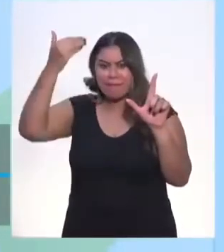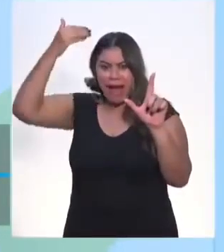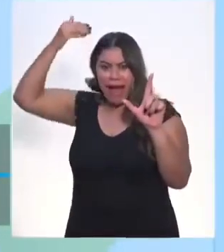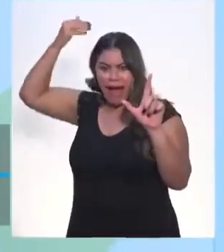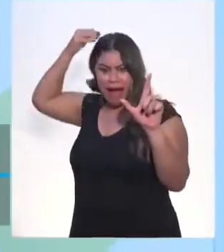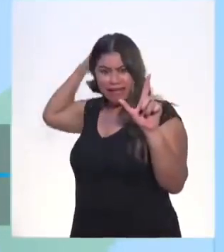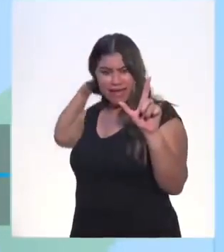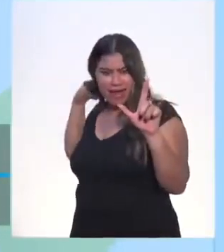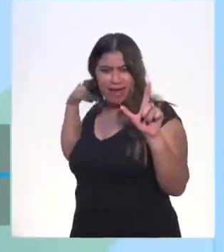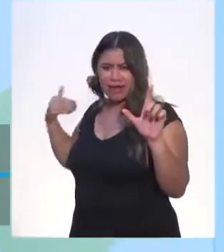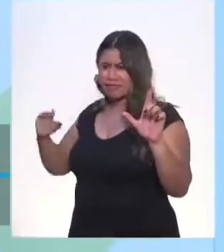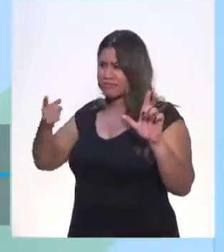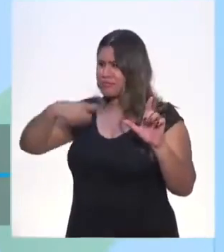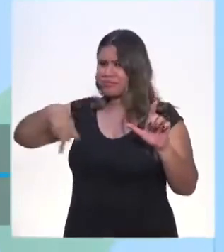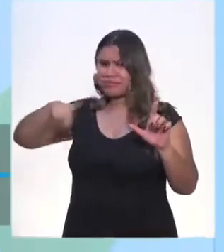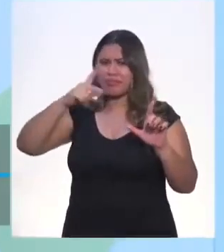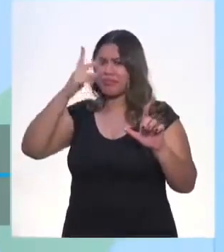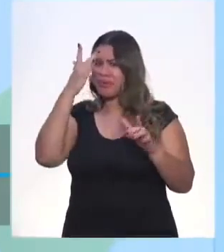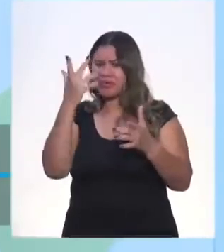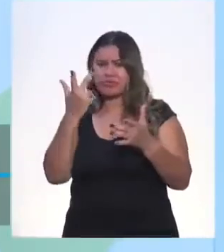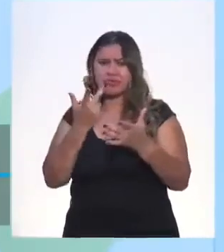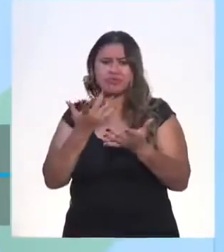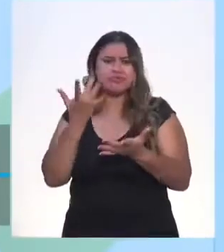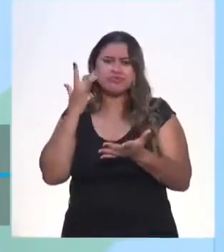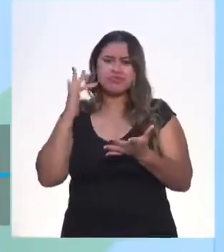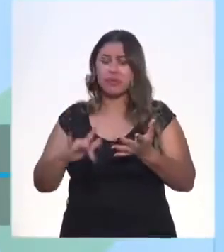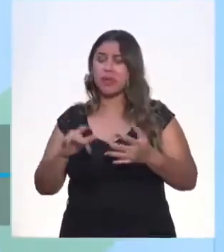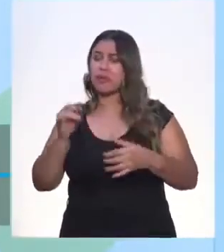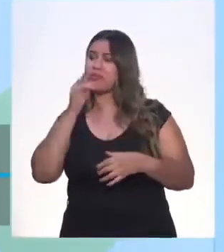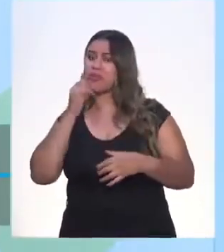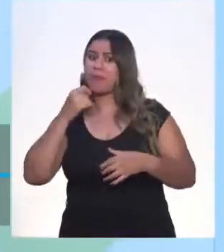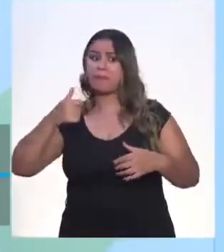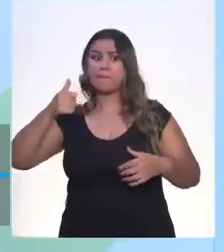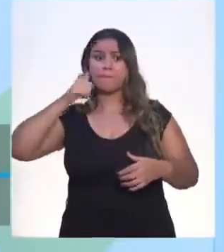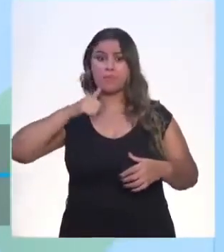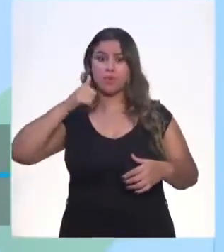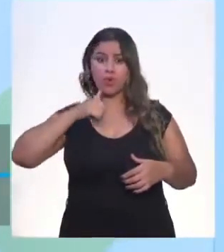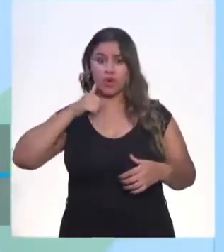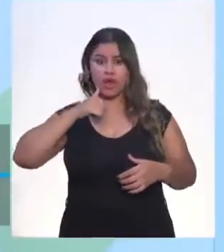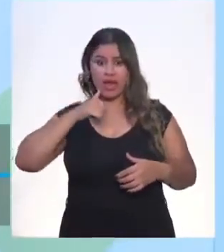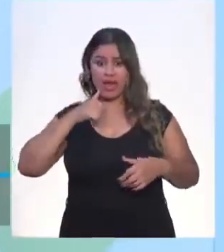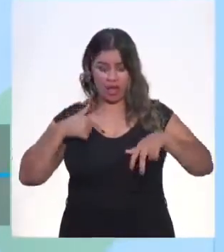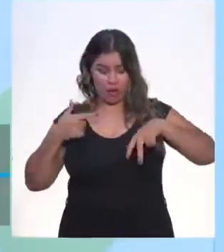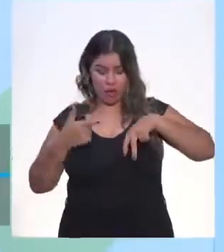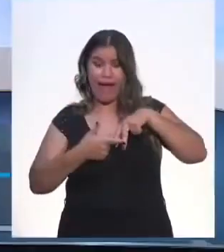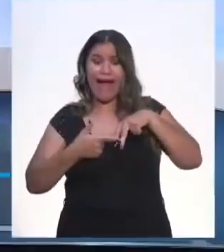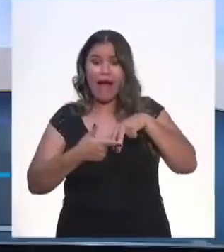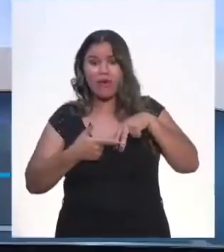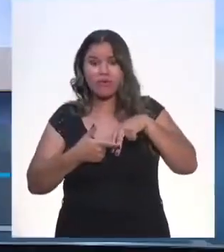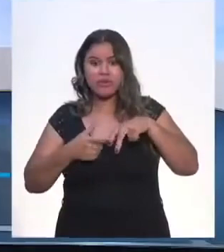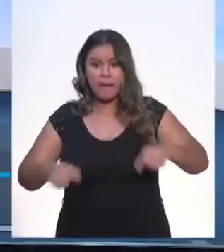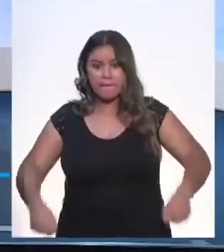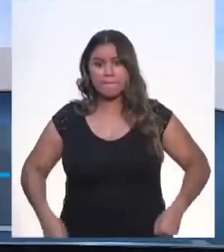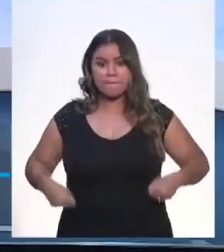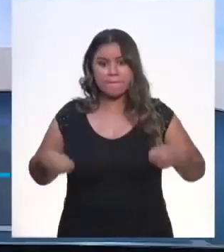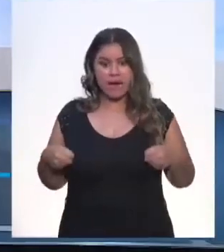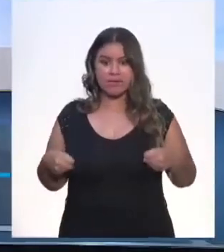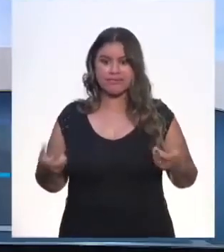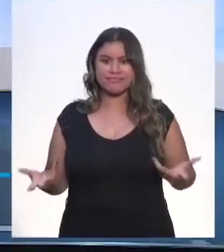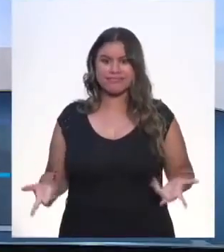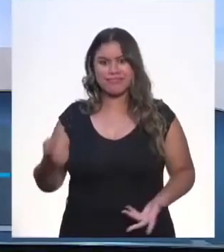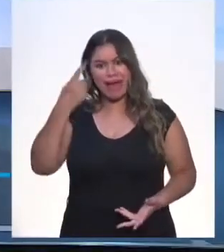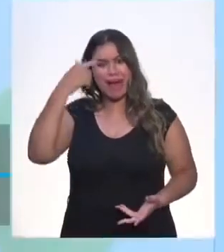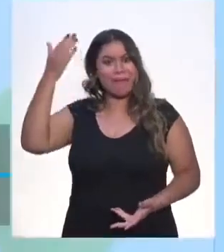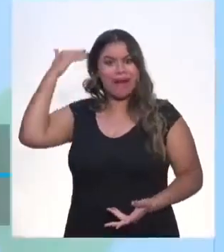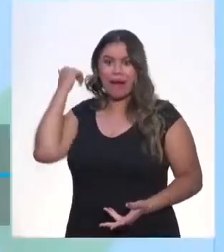gente for pensar todas essas relações, o fato de que nós somos mulheres, o fato de eu estar usando uma calça aqui, né, era algo impensado há muitos